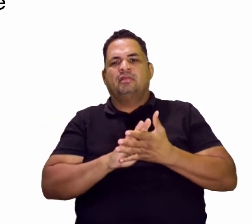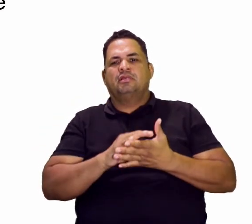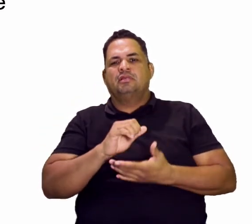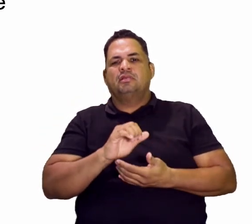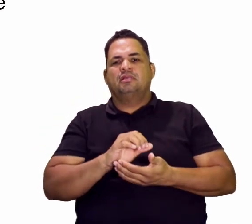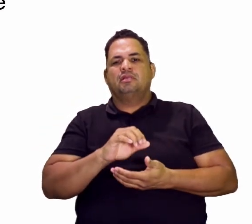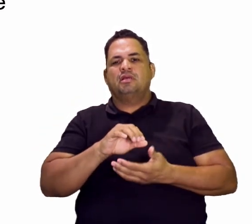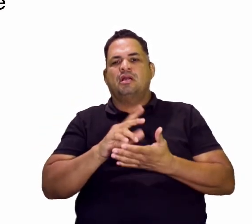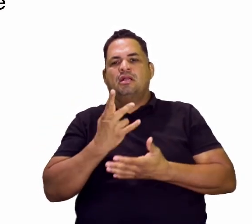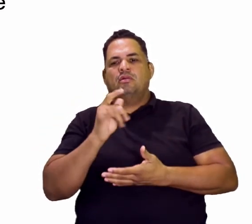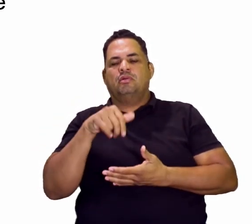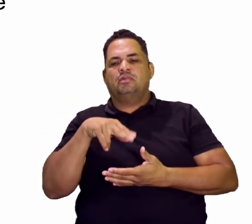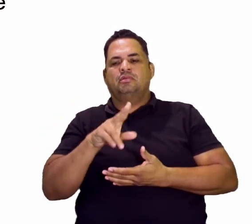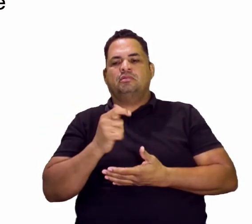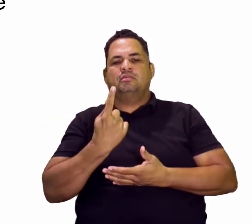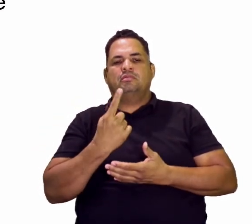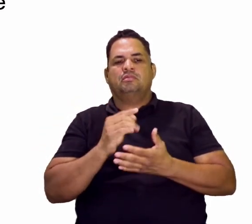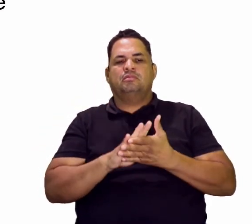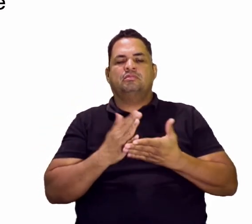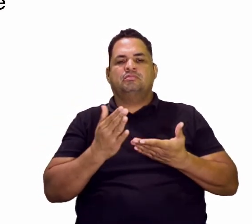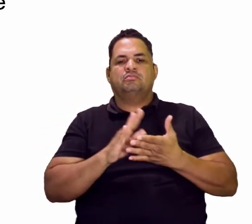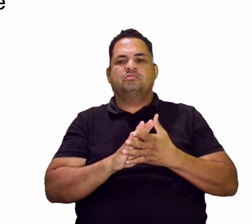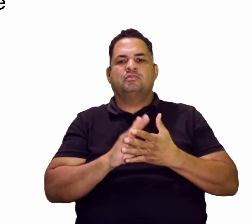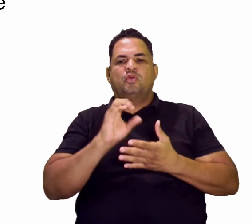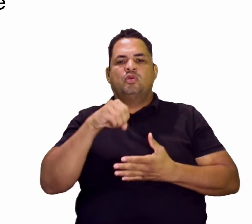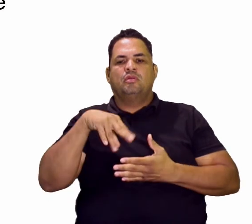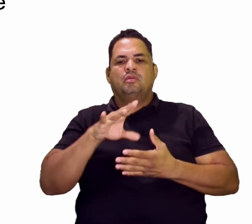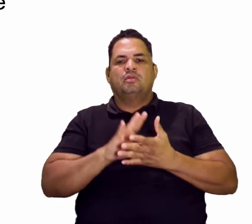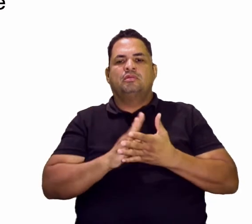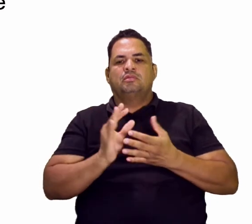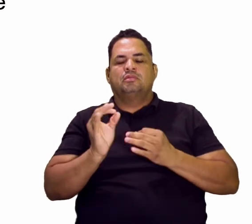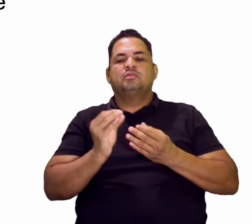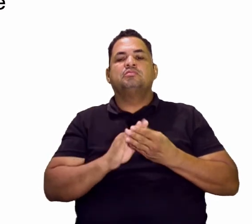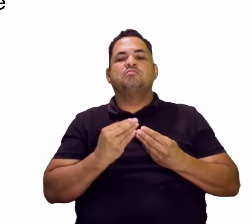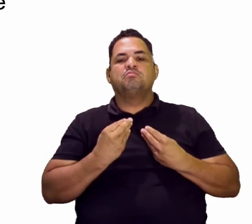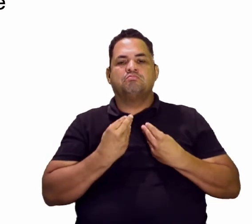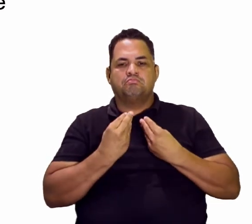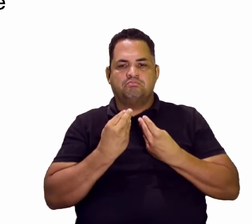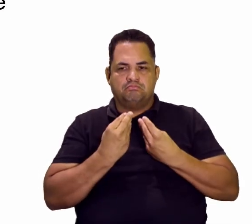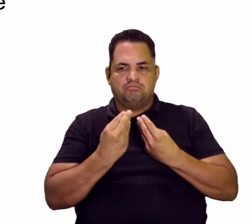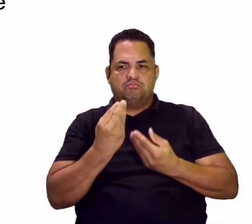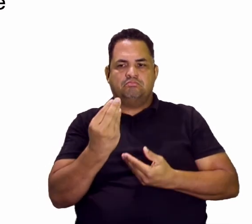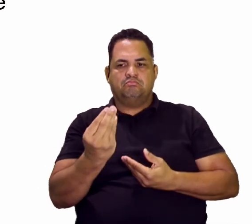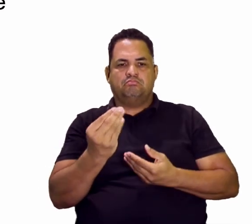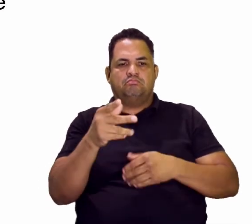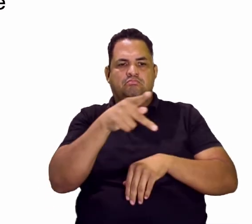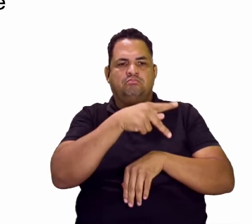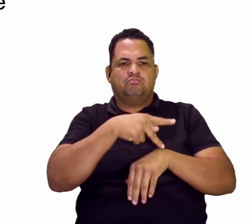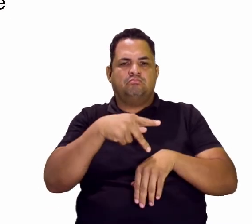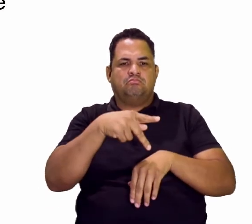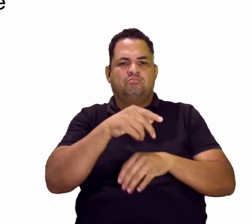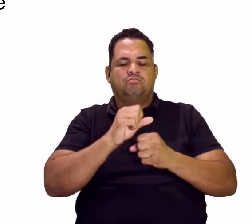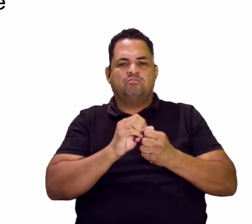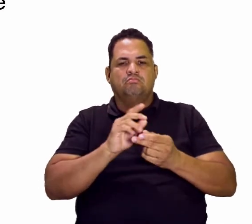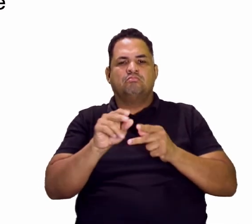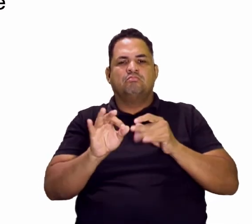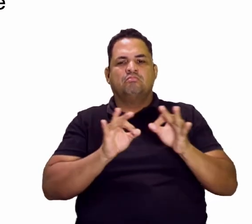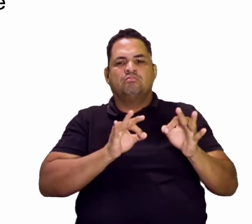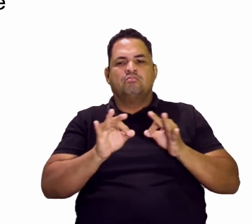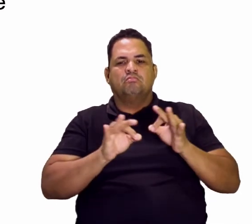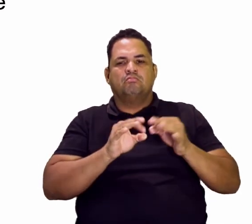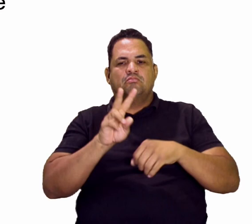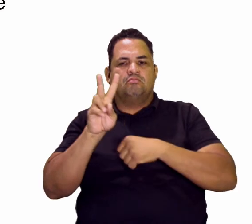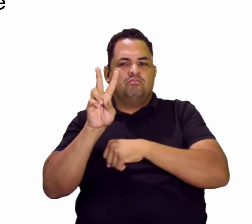designada H1N1. A Organização Mundial da Saúde, OMS, solicitou que os países intensificassem seus programas